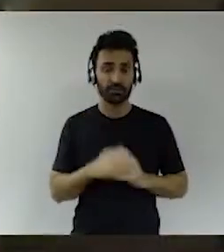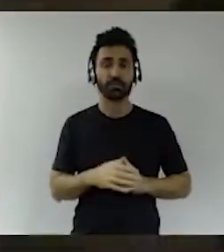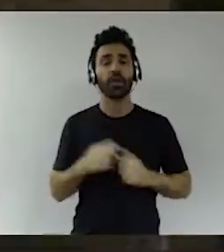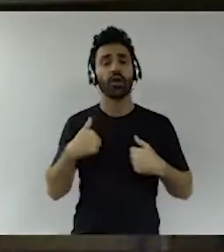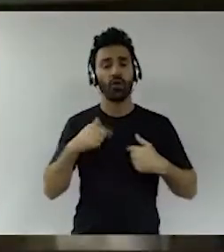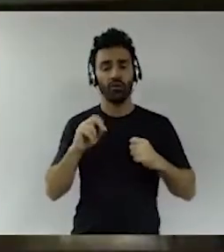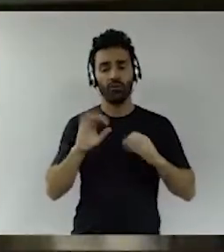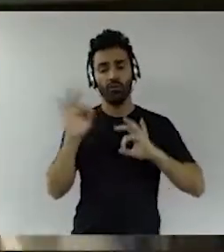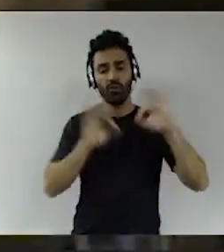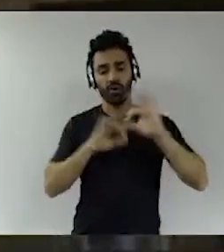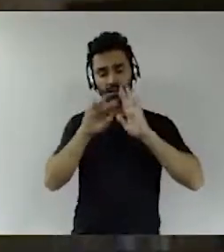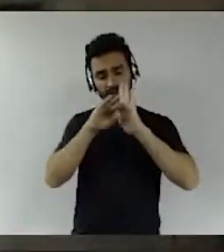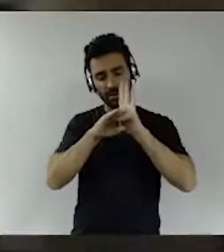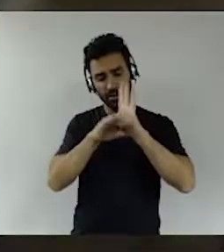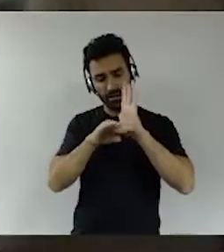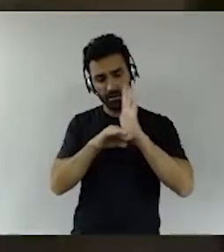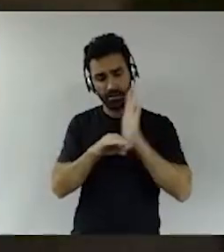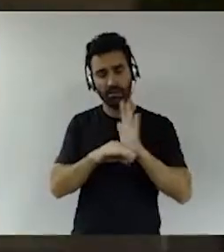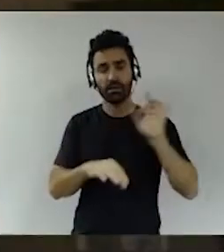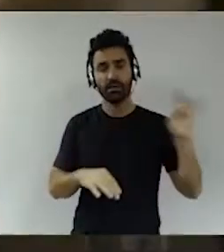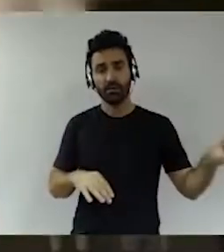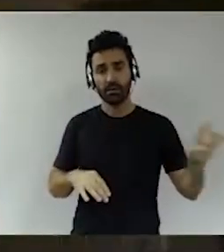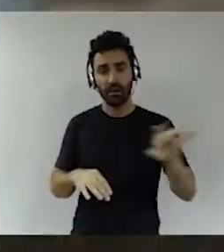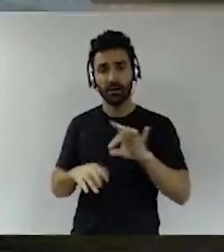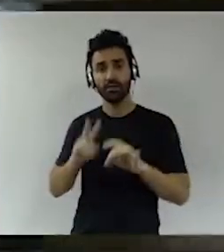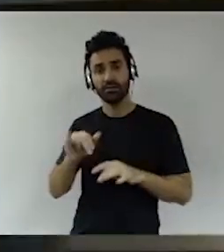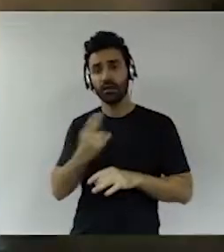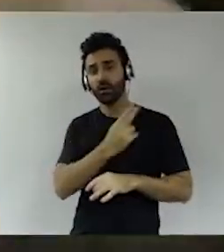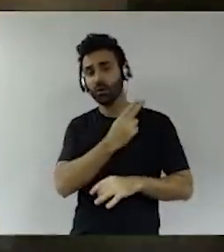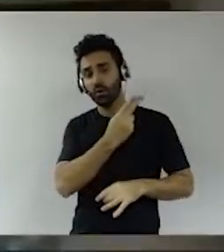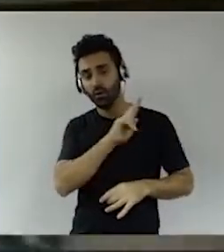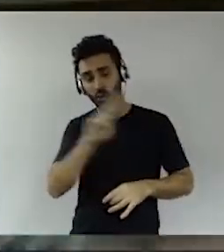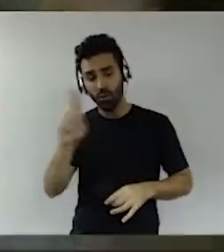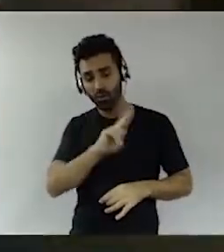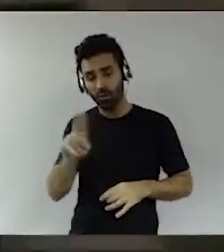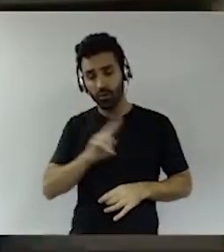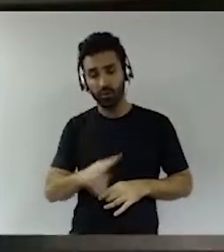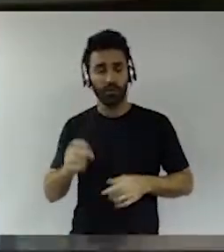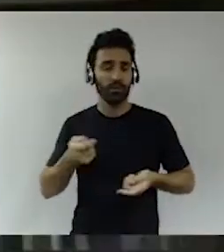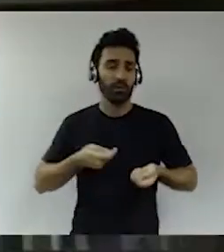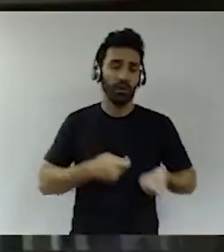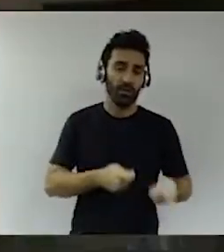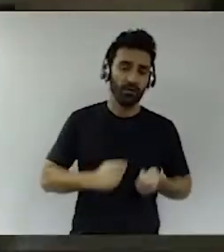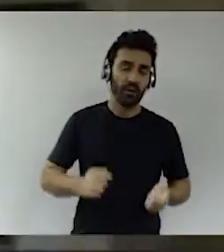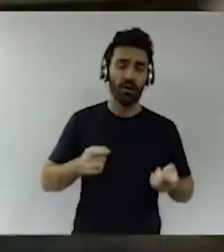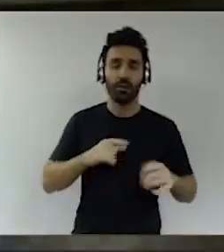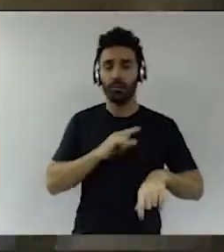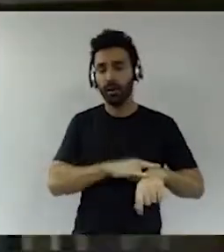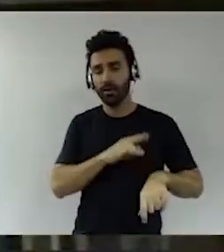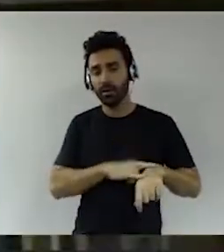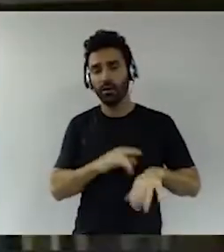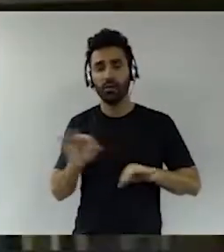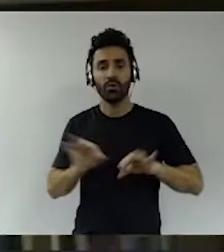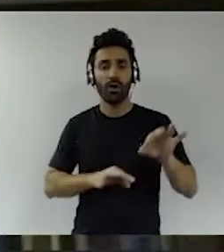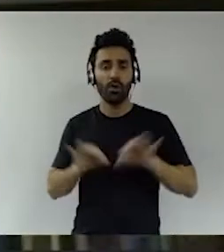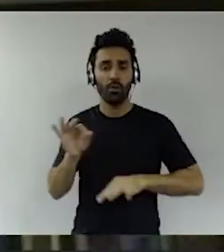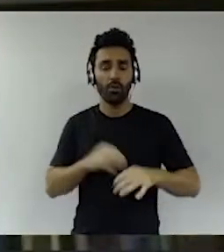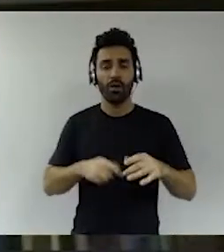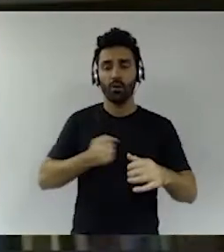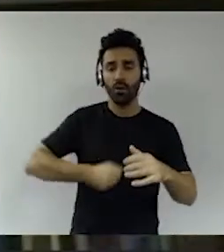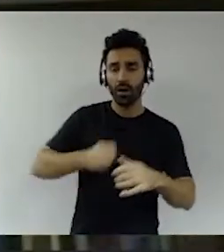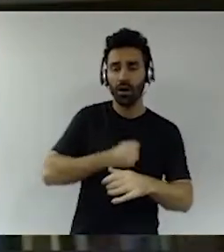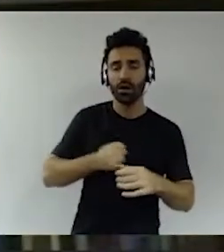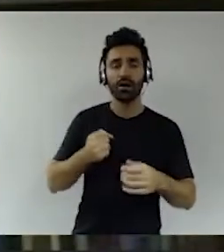uma listinha com as tarefas e para cada um vai lá colocar um nomezinho e vai fazer essa tarefa, lavar o banheiro, arrumar o seu próprio quarto, lavar a louça